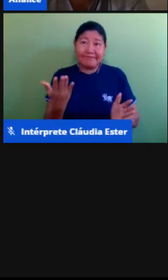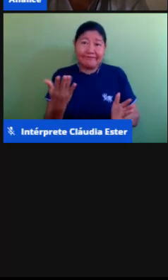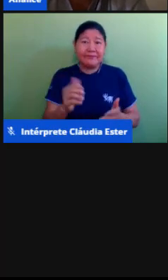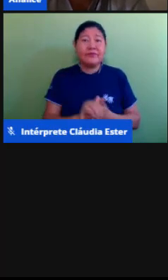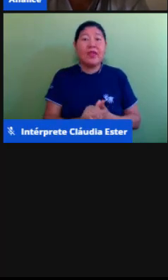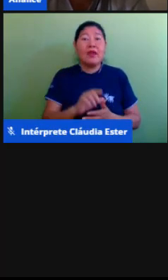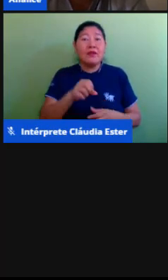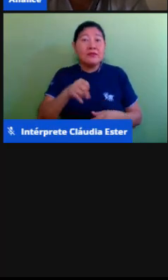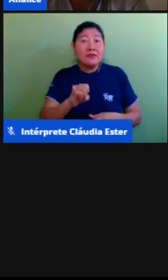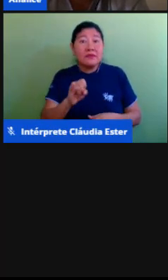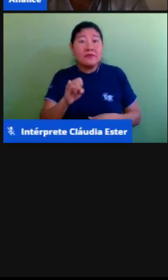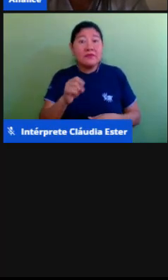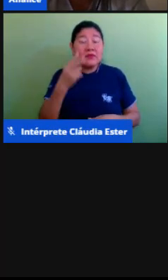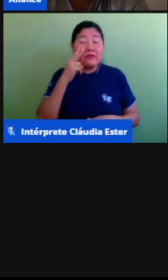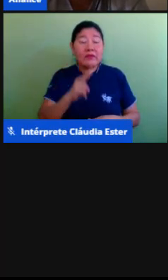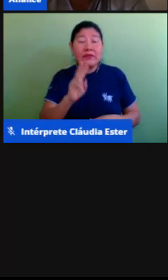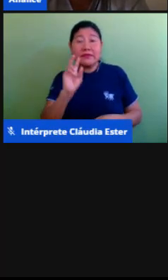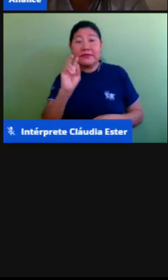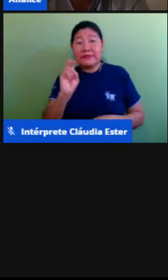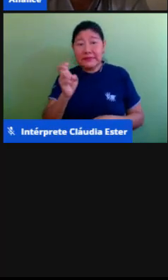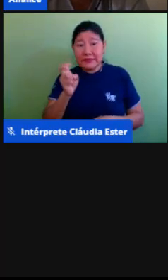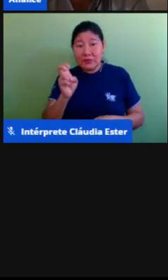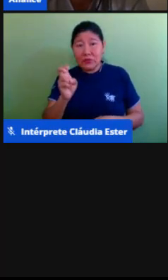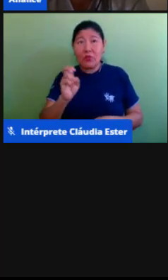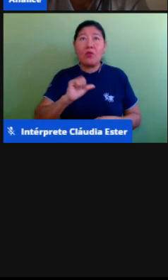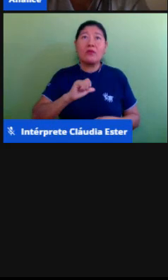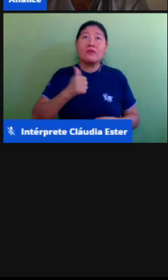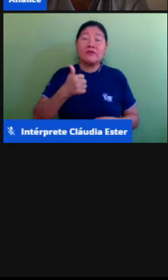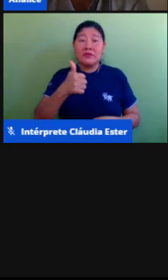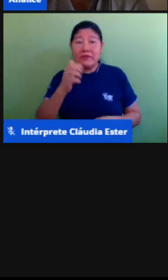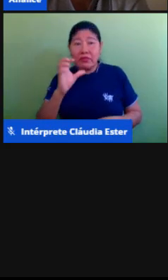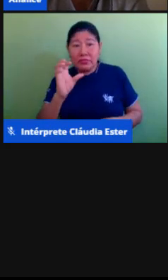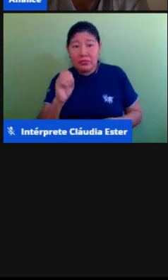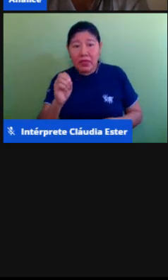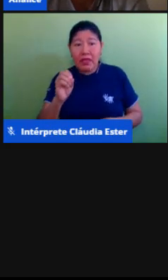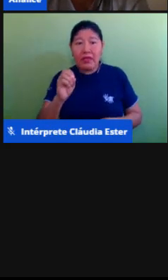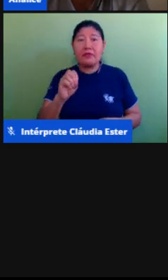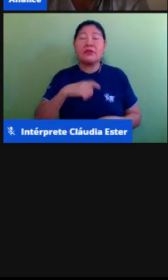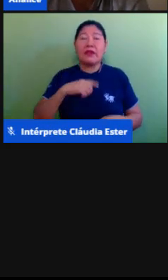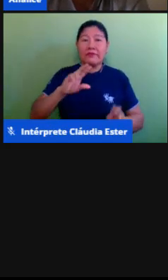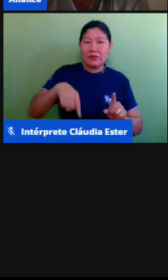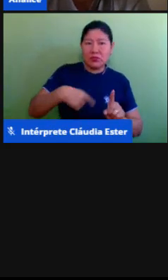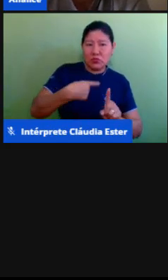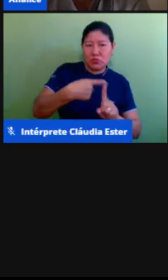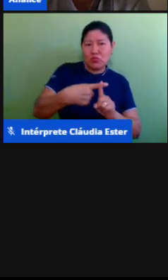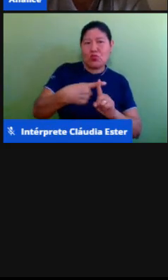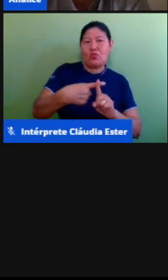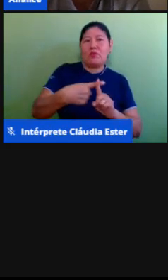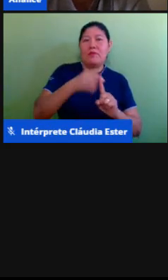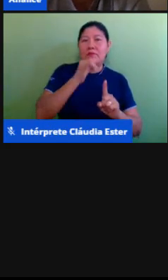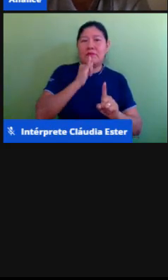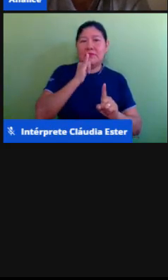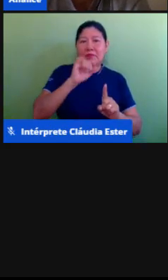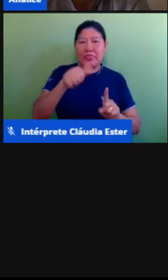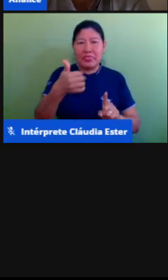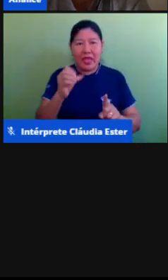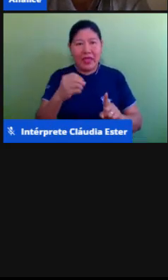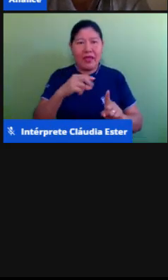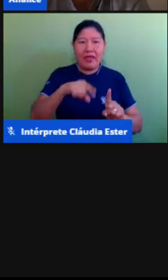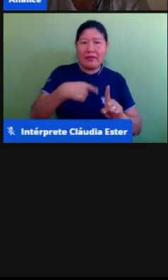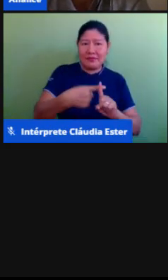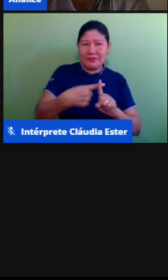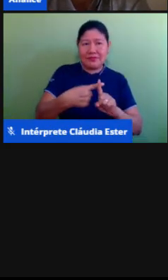você assiste 20, vão dar 40 horas. E como é que eu faço para gerar um certificado? Aí vocês têm que levar todas